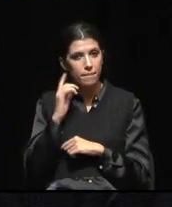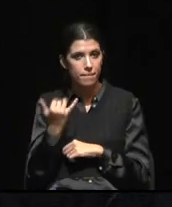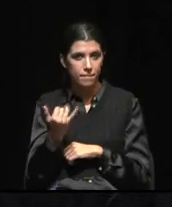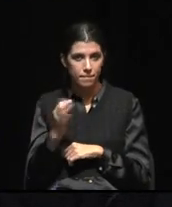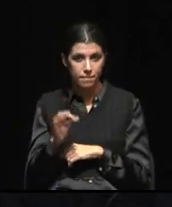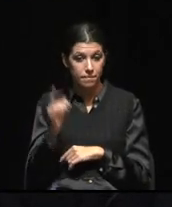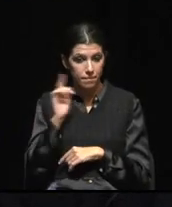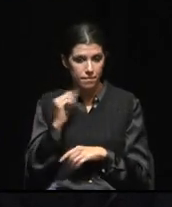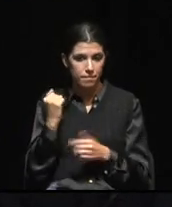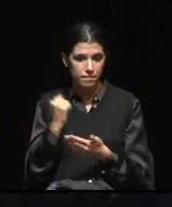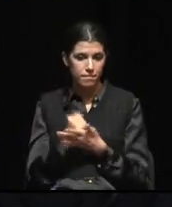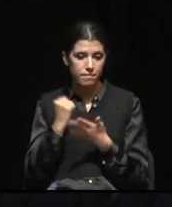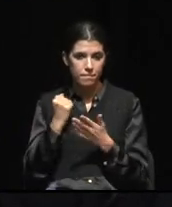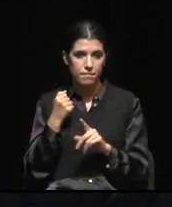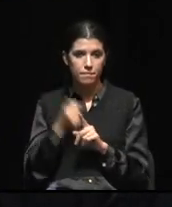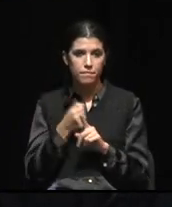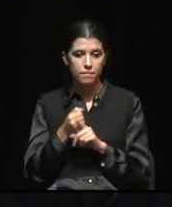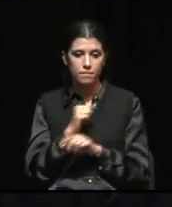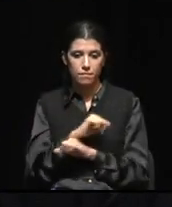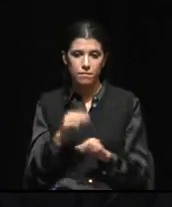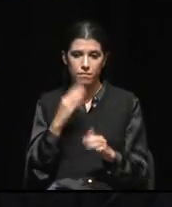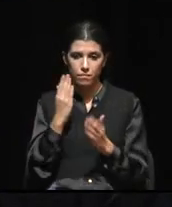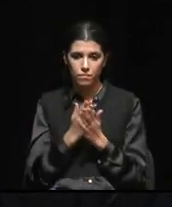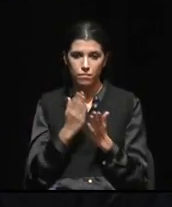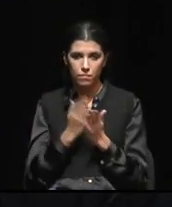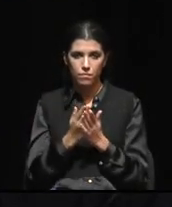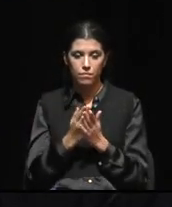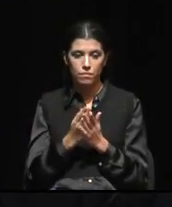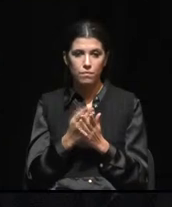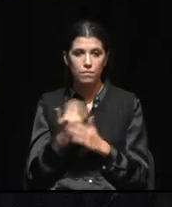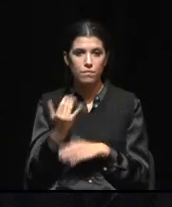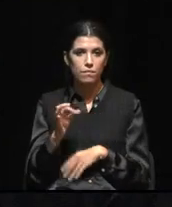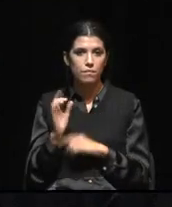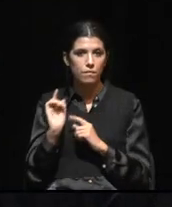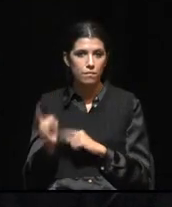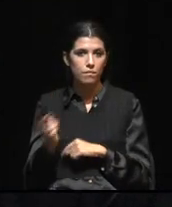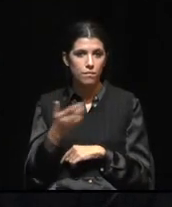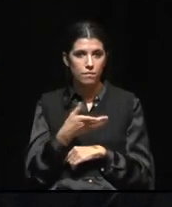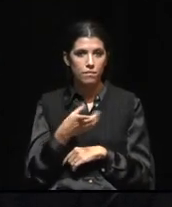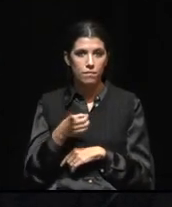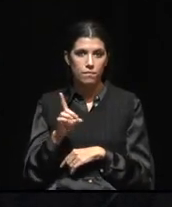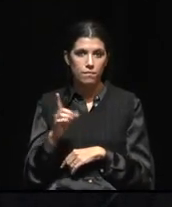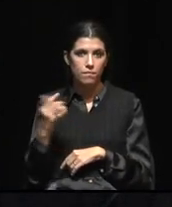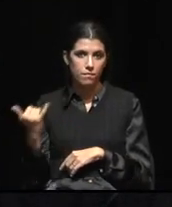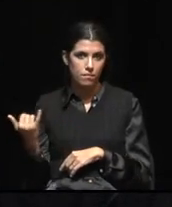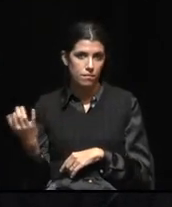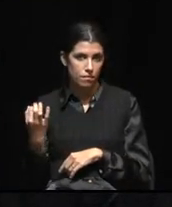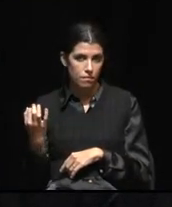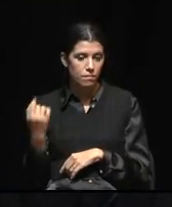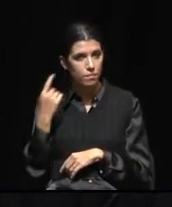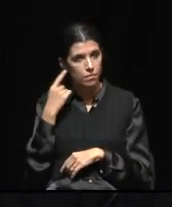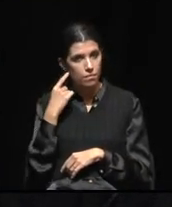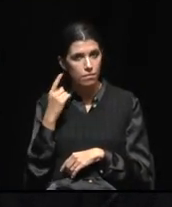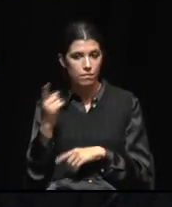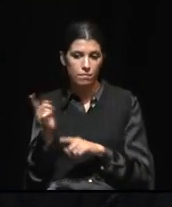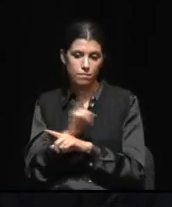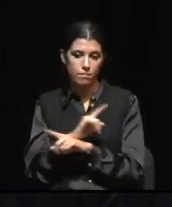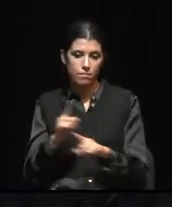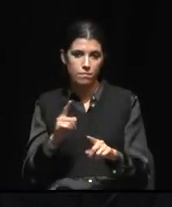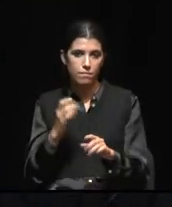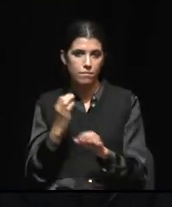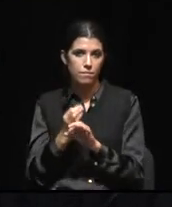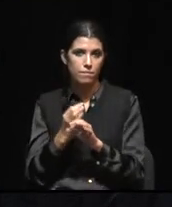esta data histórica da luta estudantil que recordo o que aconteceu no dia 24 de março de 1962 quando na sequência da proibição das